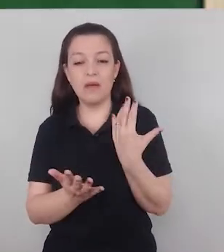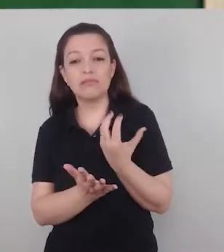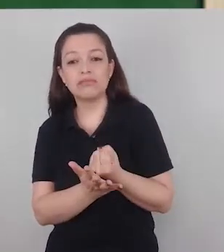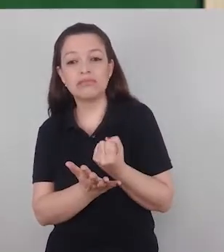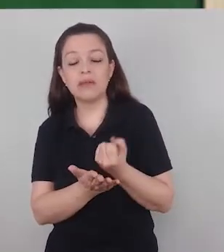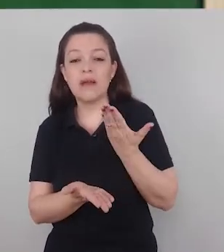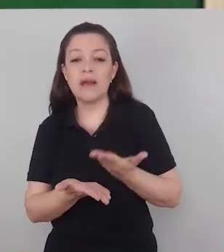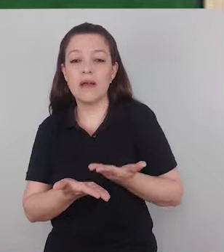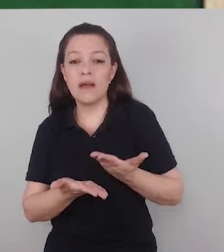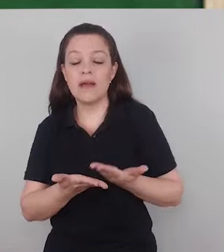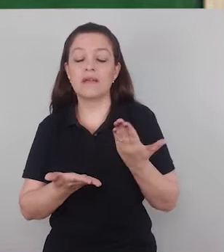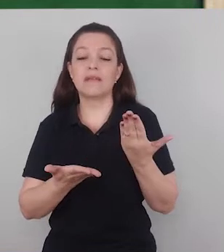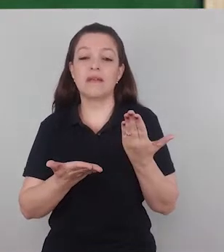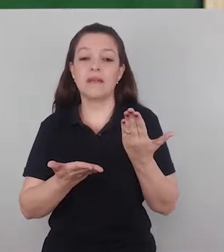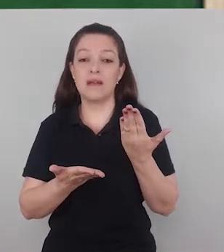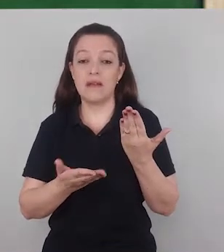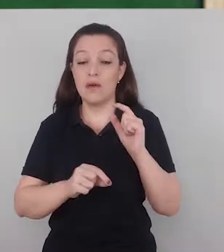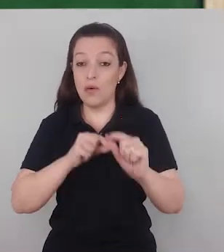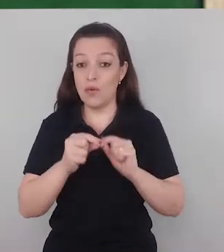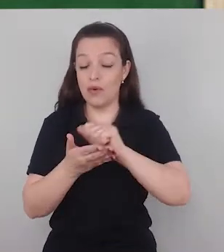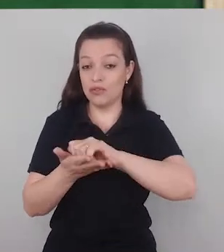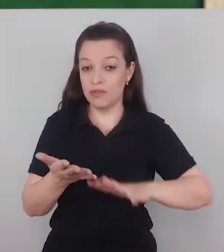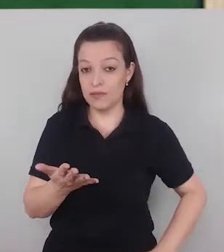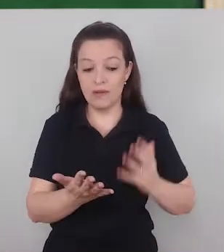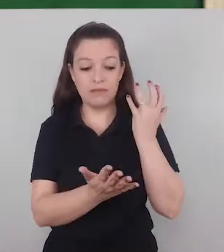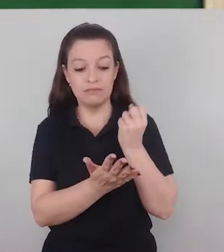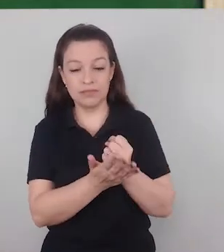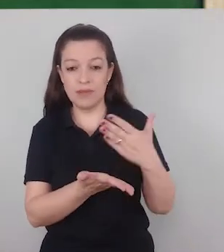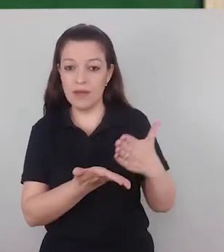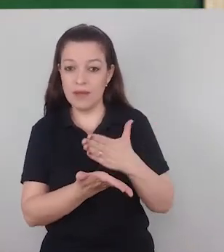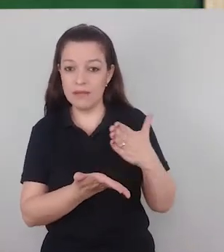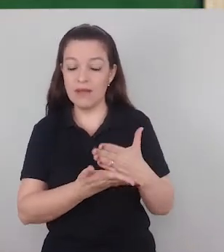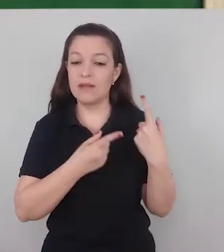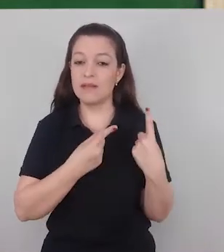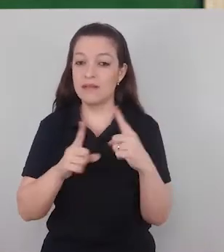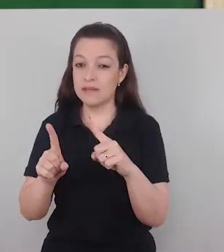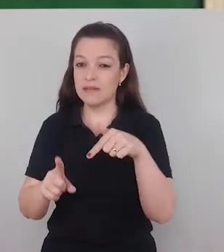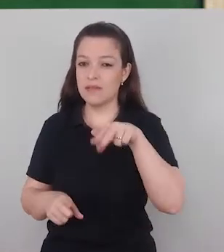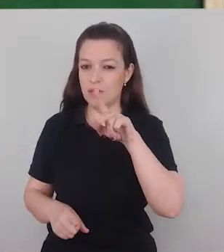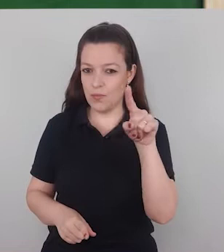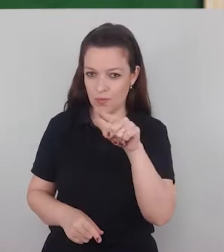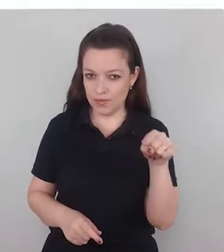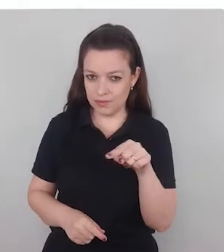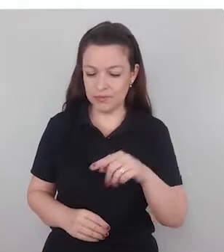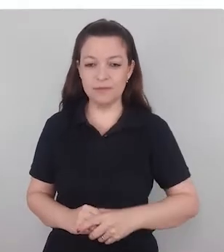da data e aula, as atividades, o registro no caderno, desafios e o